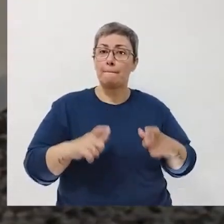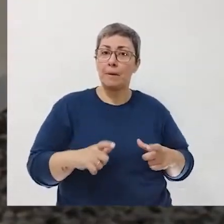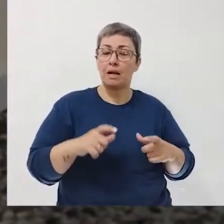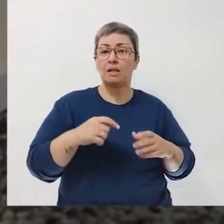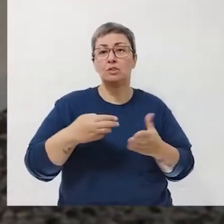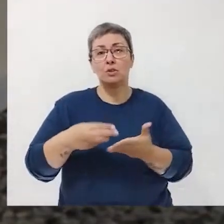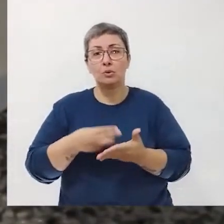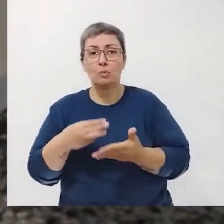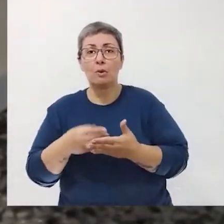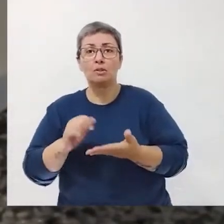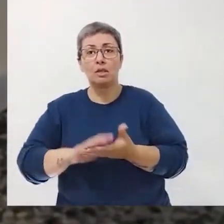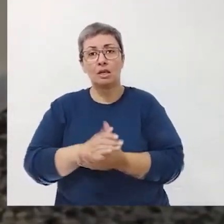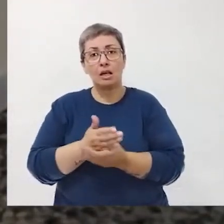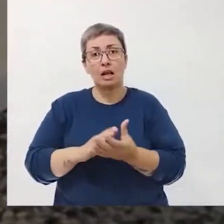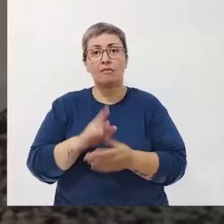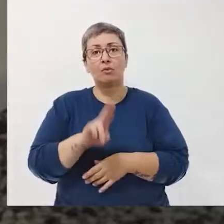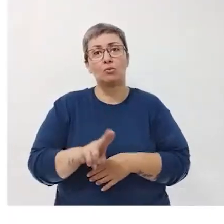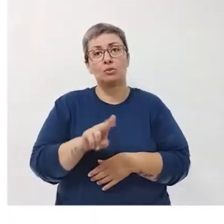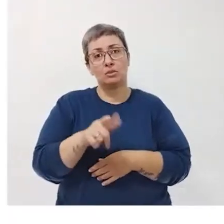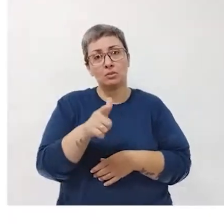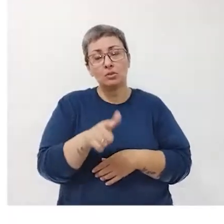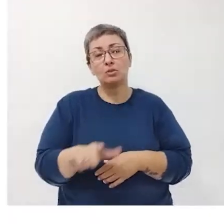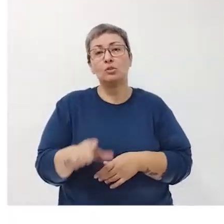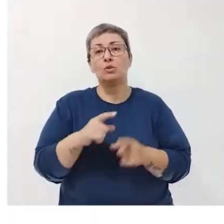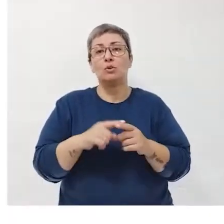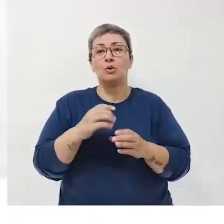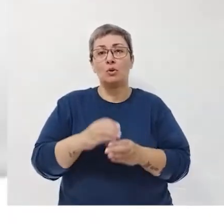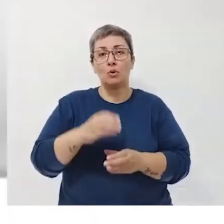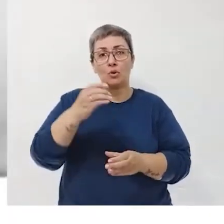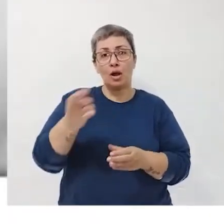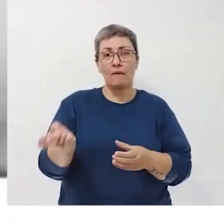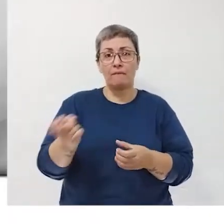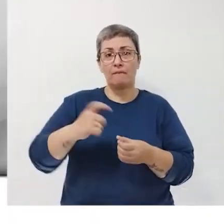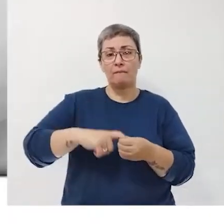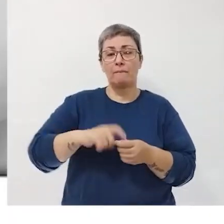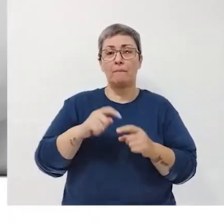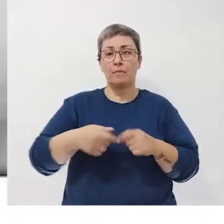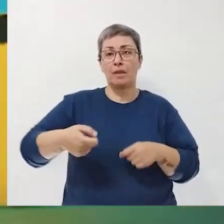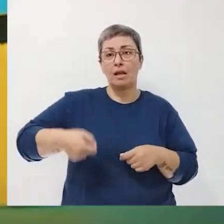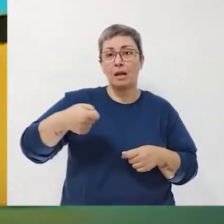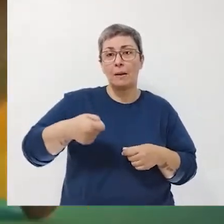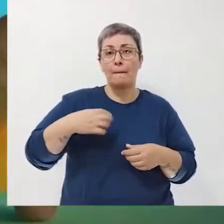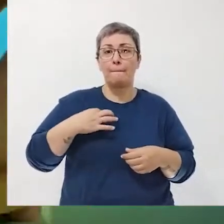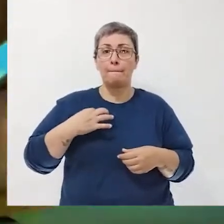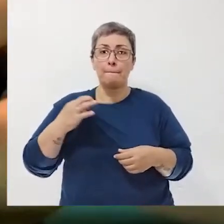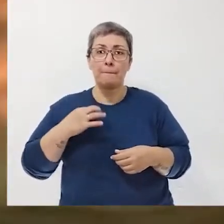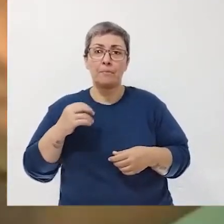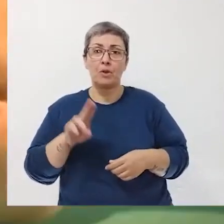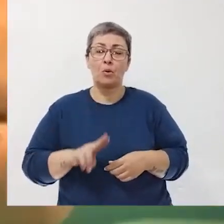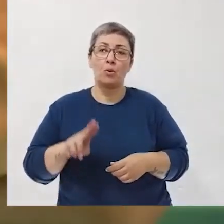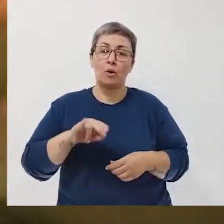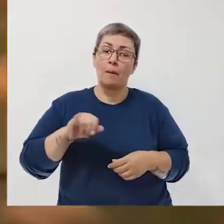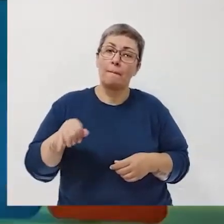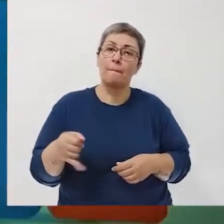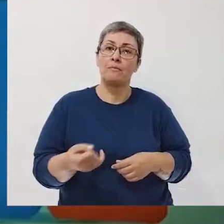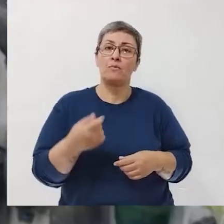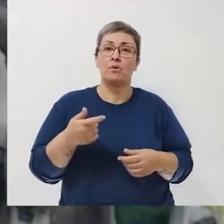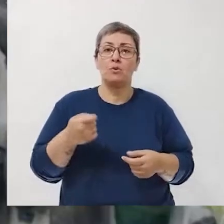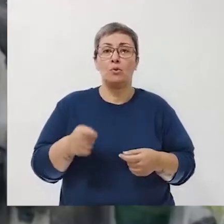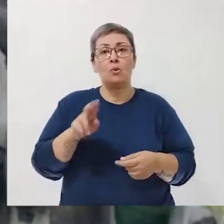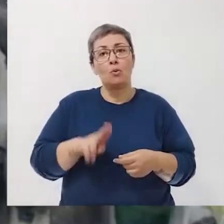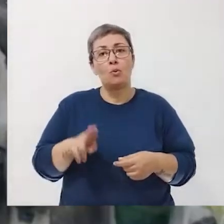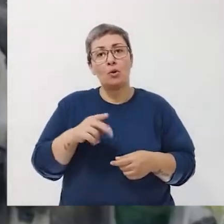talheres que possam ser lavados e reutilizados. Use garrafas retornáveis, sacolas de pano. Aproveite sempre o que iria para o